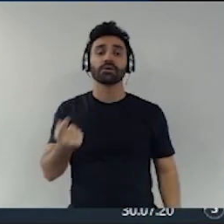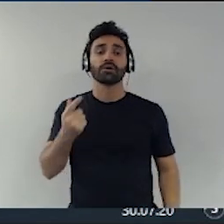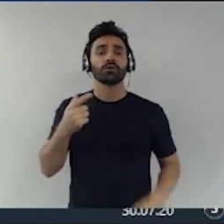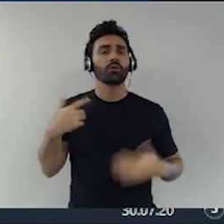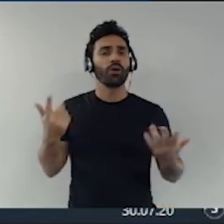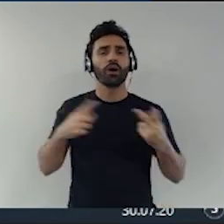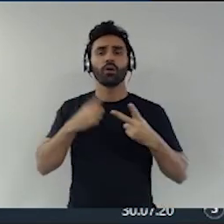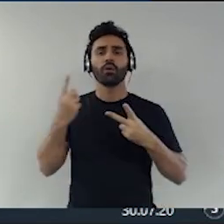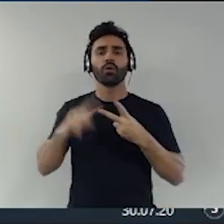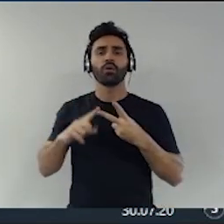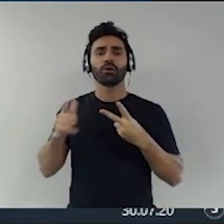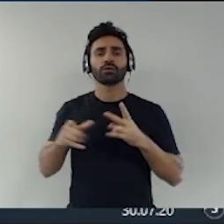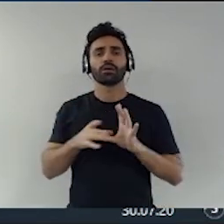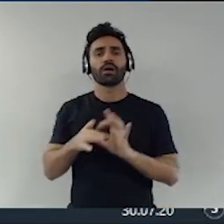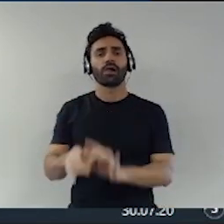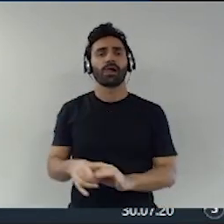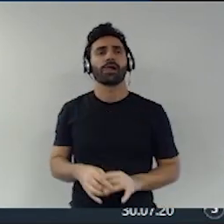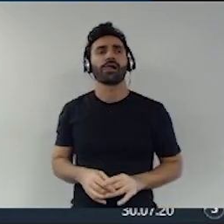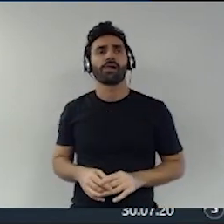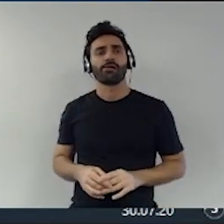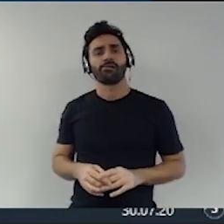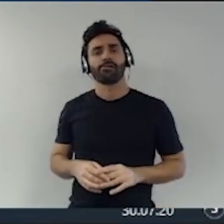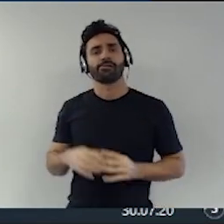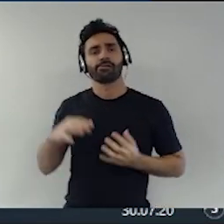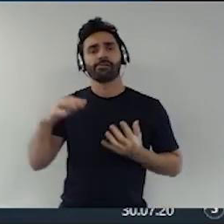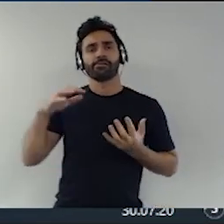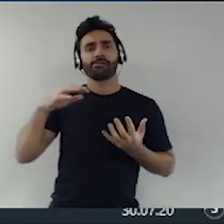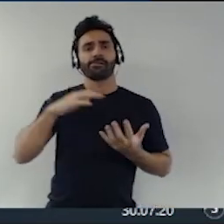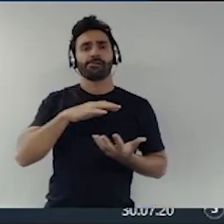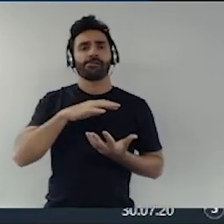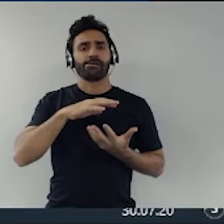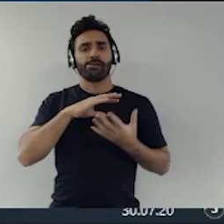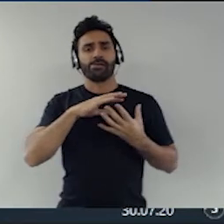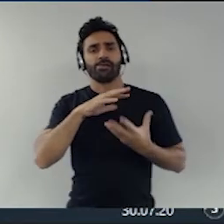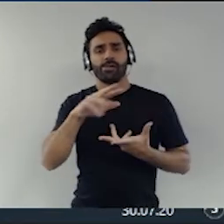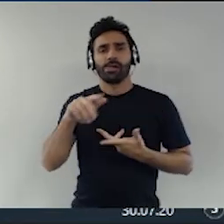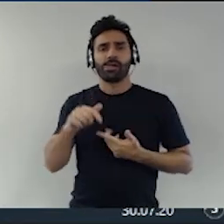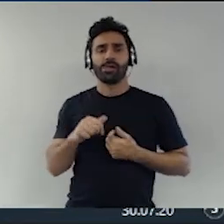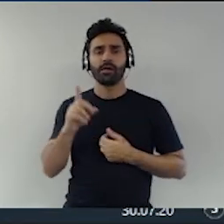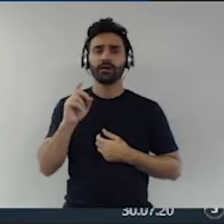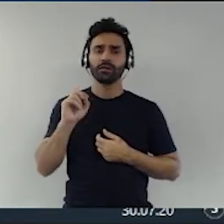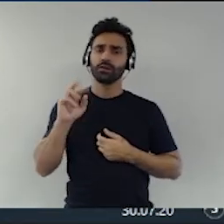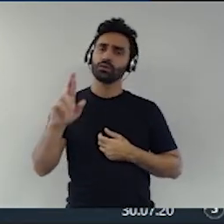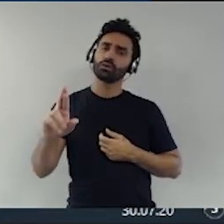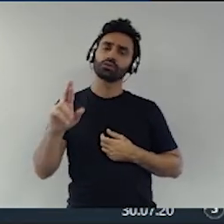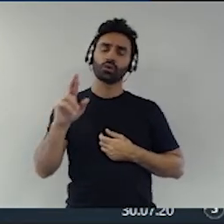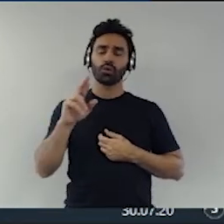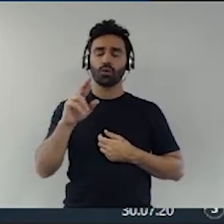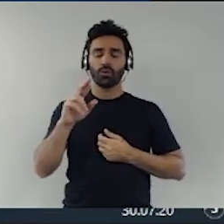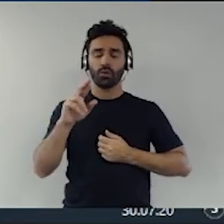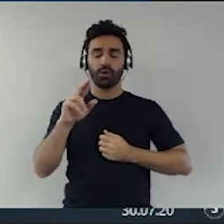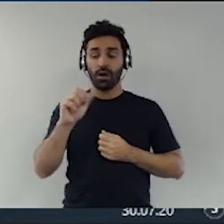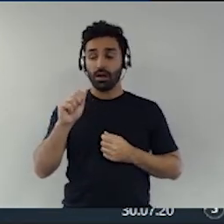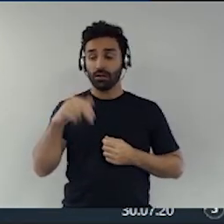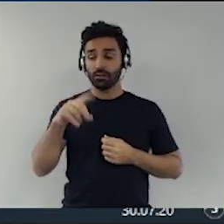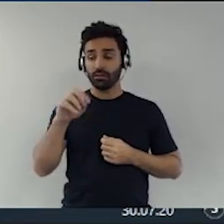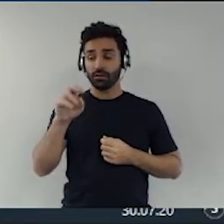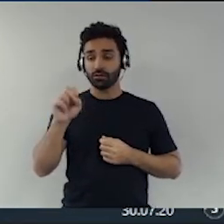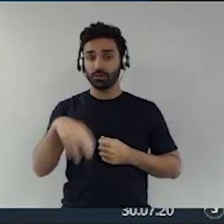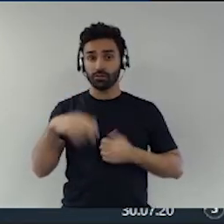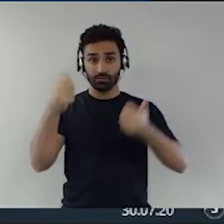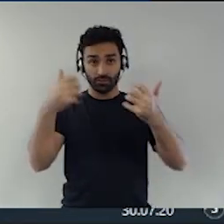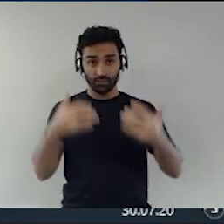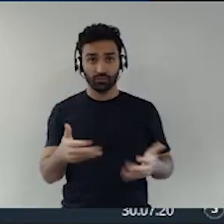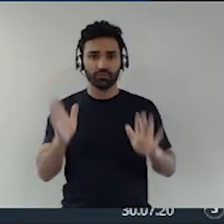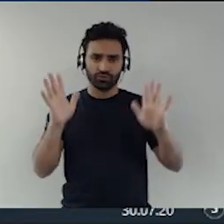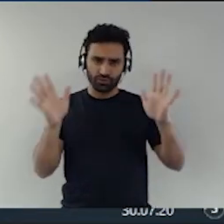tínhamos? Temos o Regulamento Sanitário Internacional. Como o doutor Anderson mencionou, ele foi atualizado por conta de